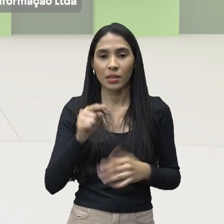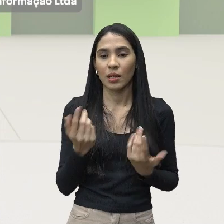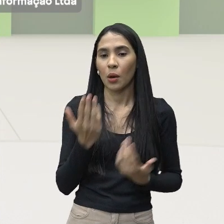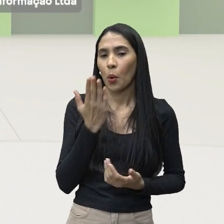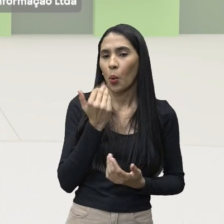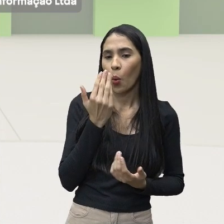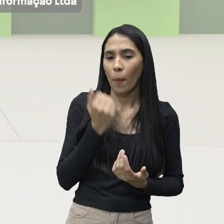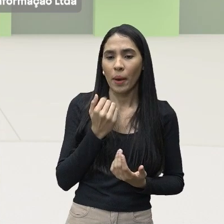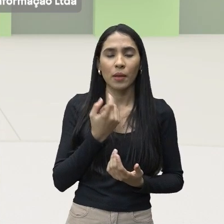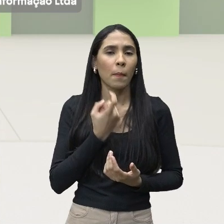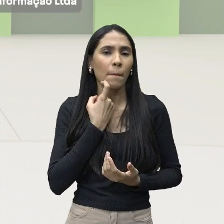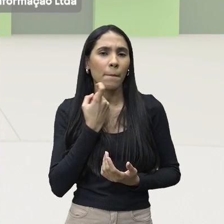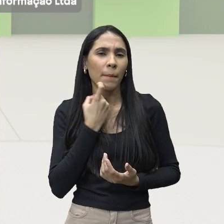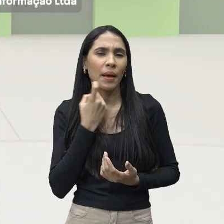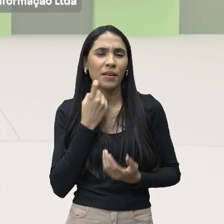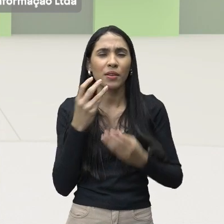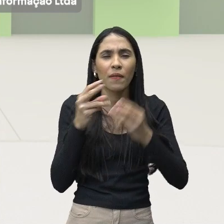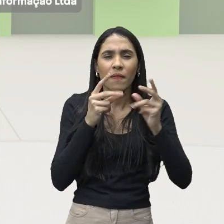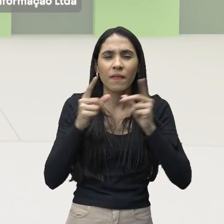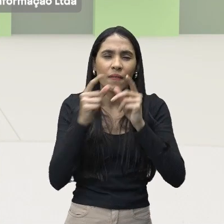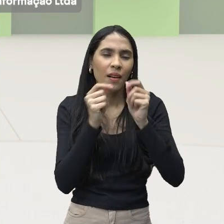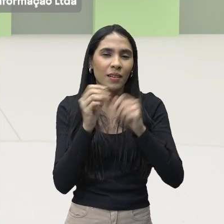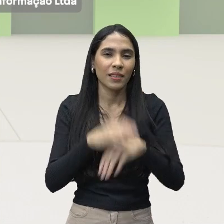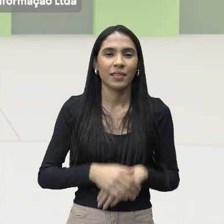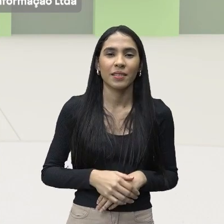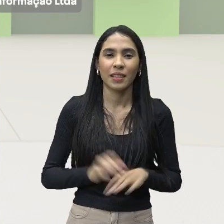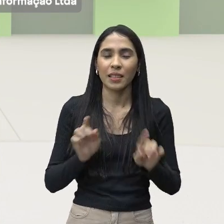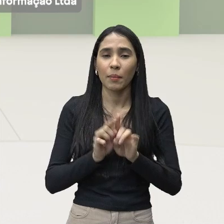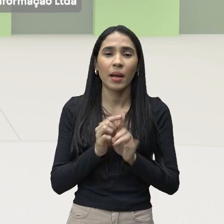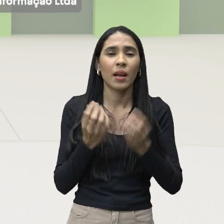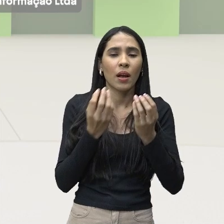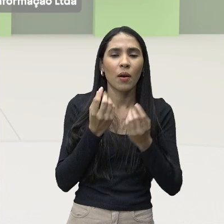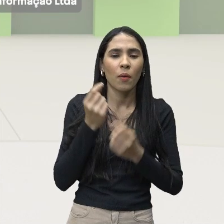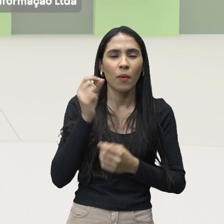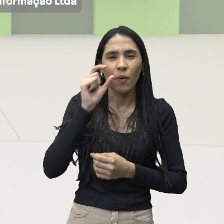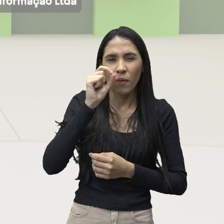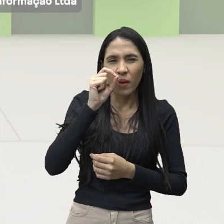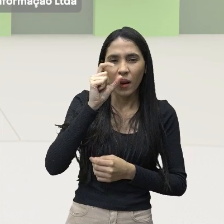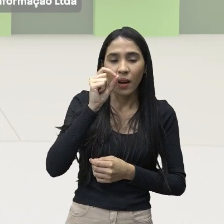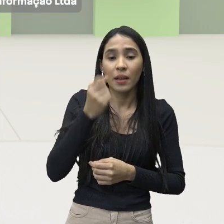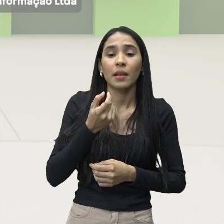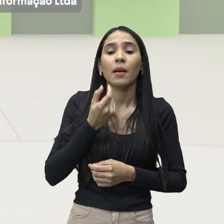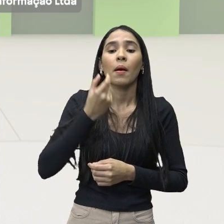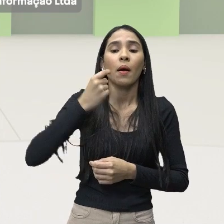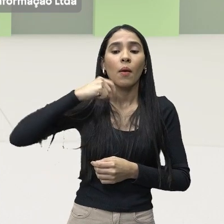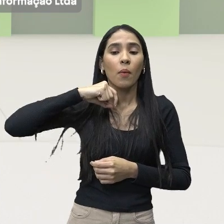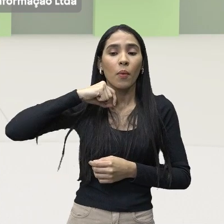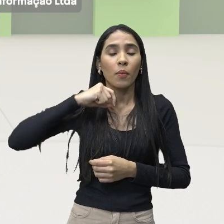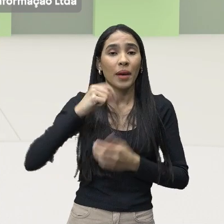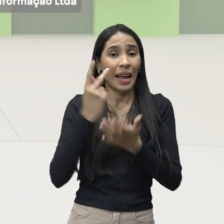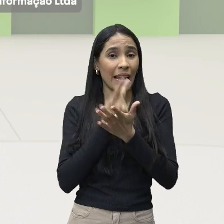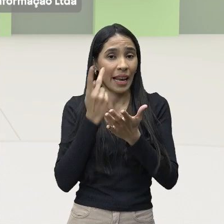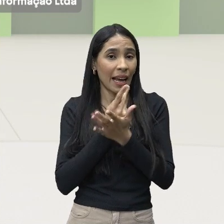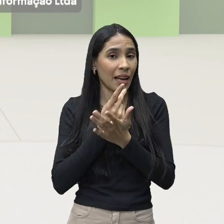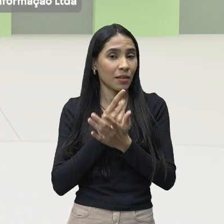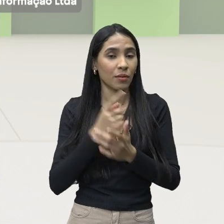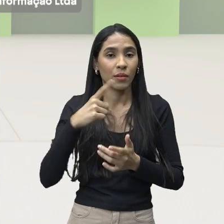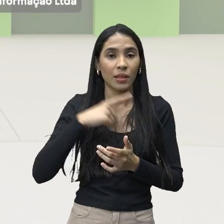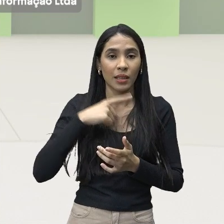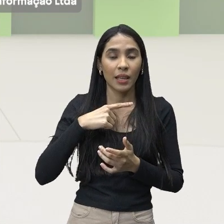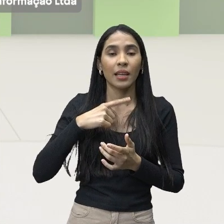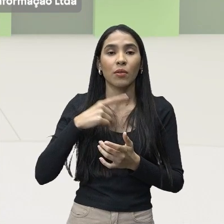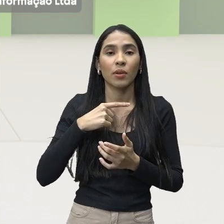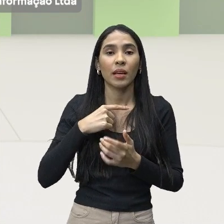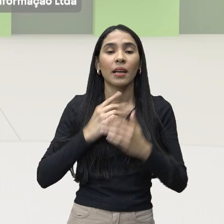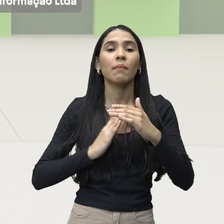comendo aquele peixe com uma farinha e aquele grão de farinha pode escapulir e parar no lugar errado. É quando a gente tem um engasgo,